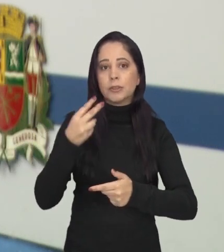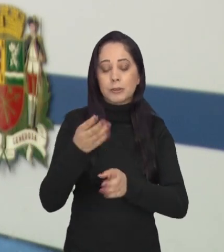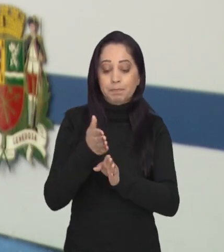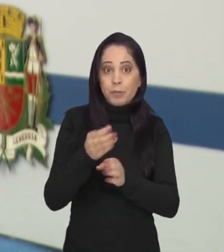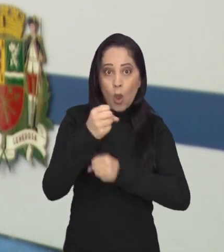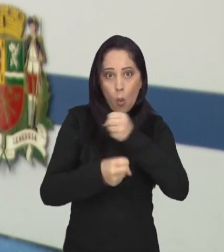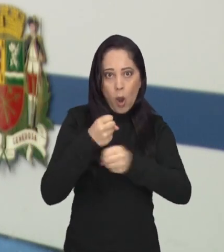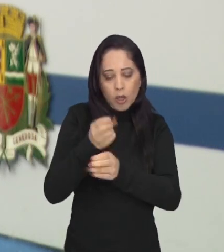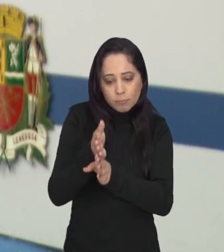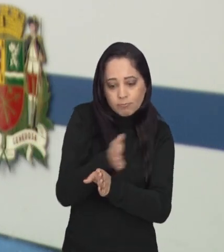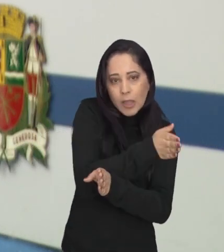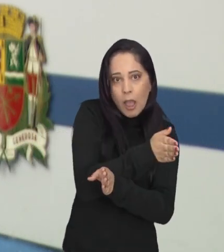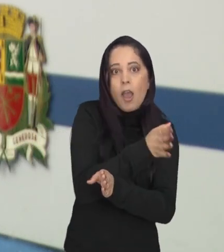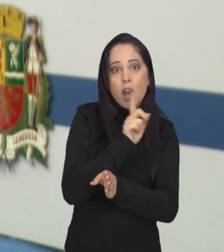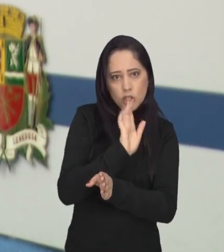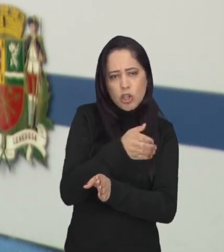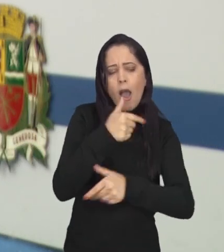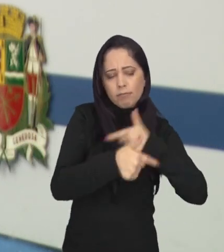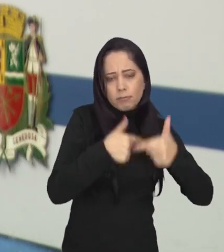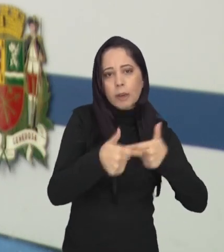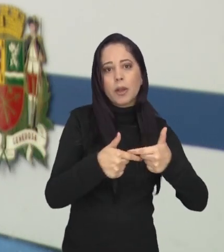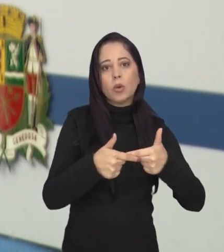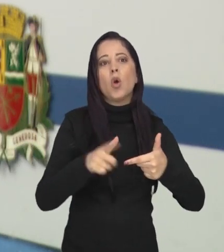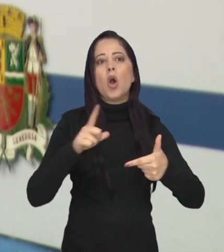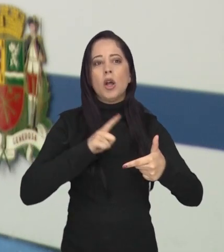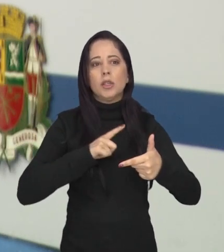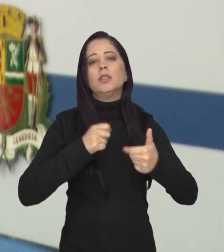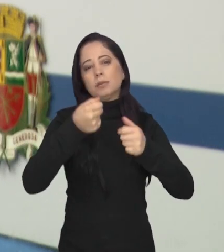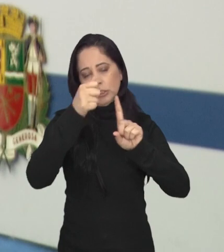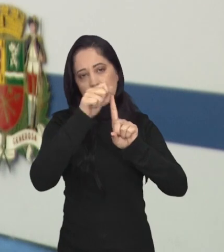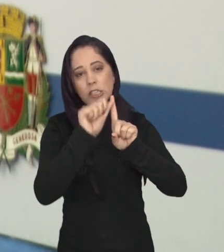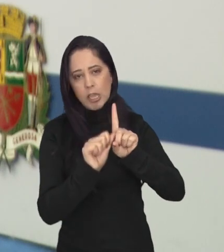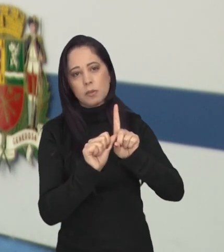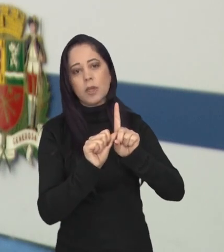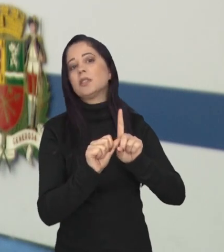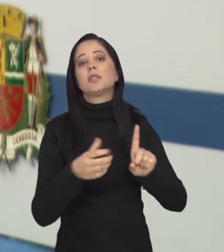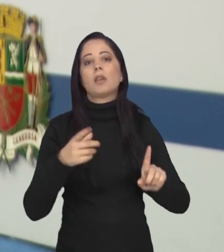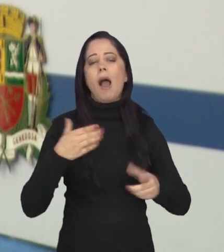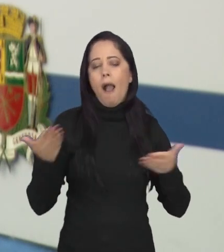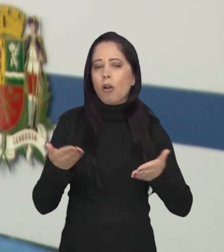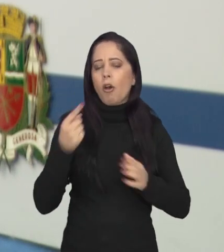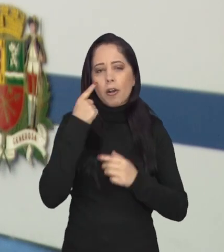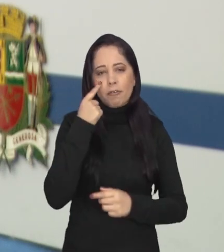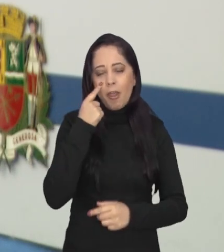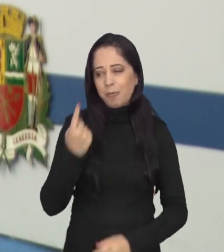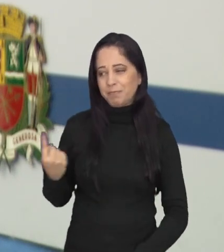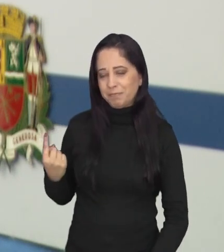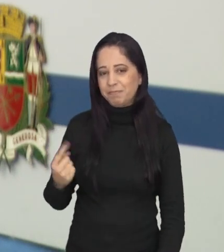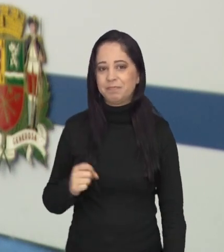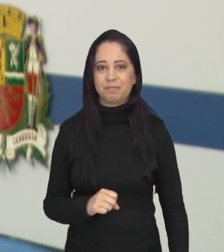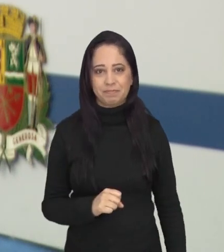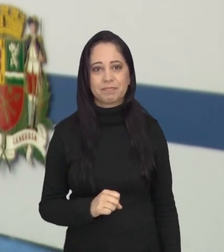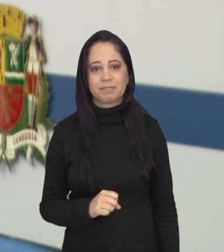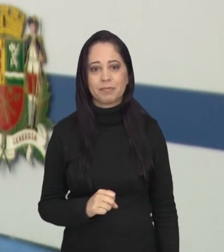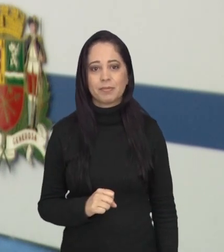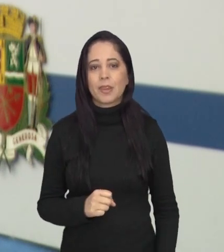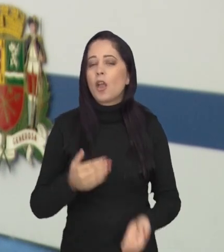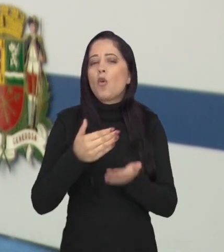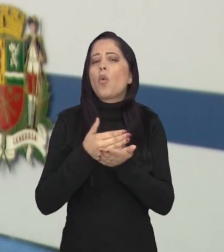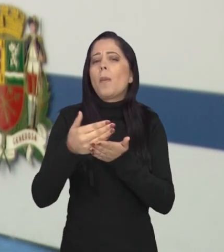do ano. E teve muito projeto voltado para a cidade, viu? Vamos dar uma olhada na atuação legislativa da Câmara?